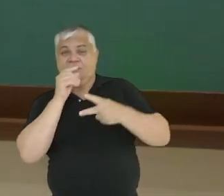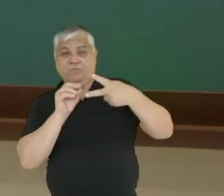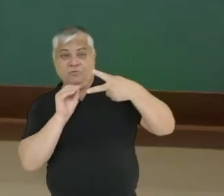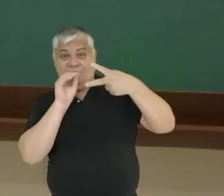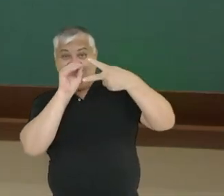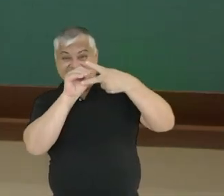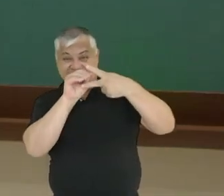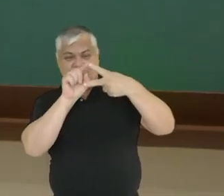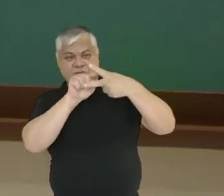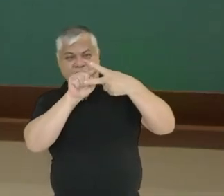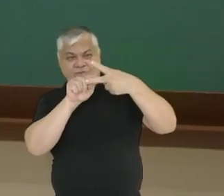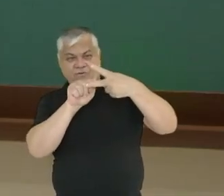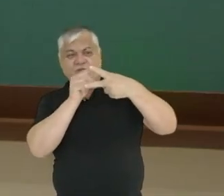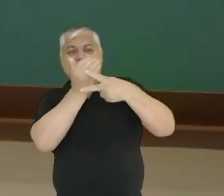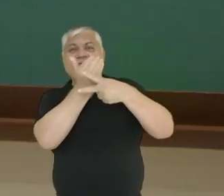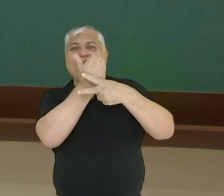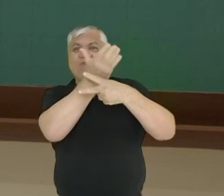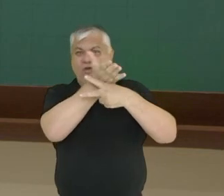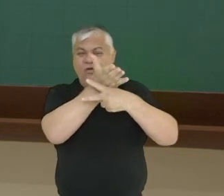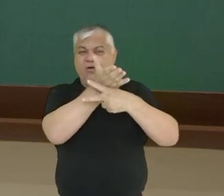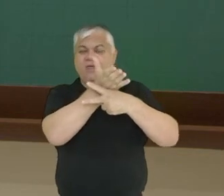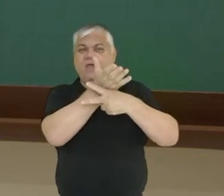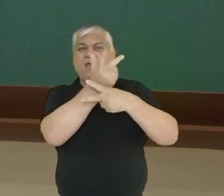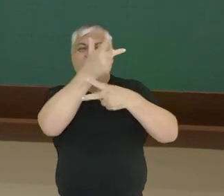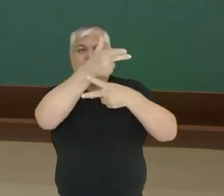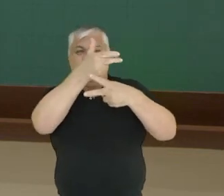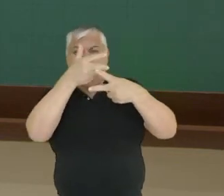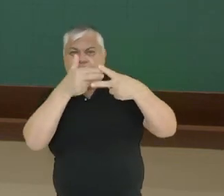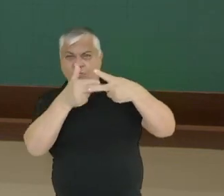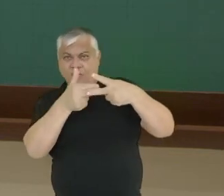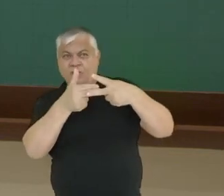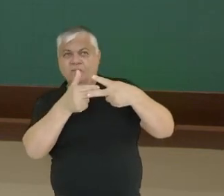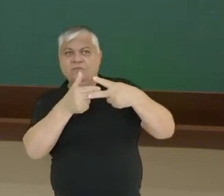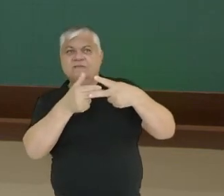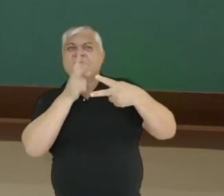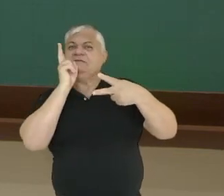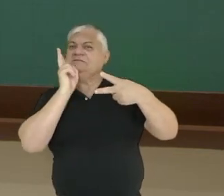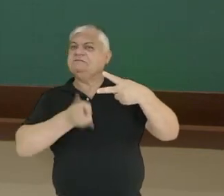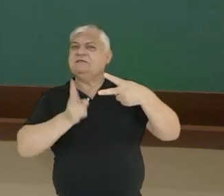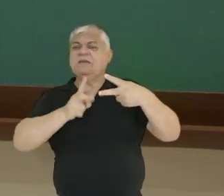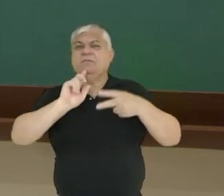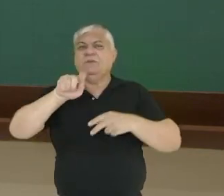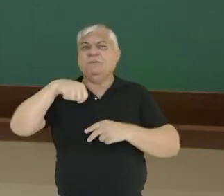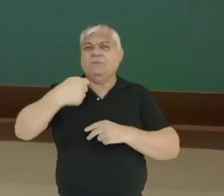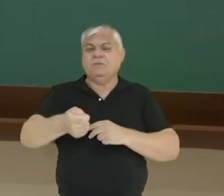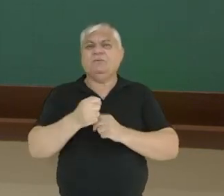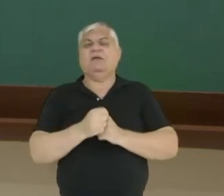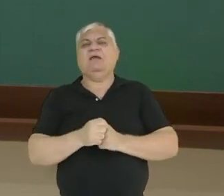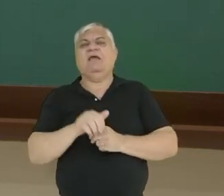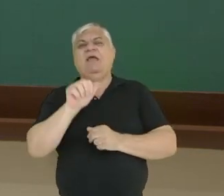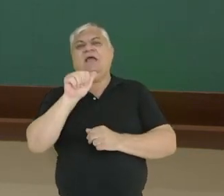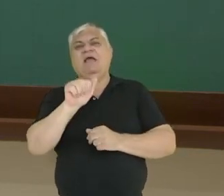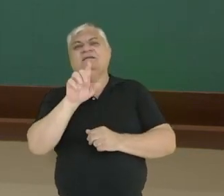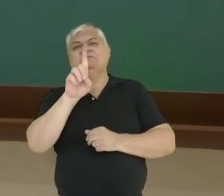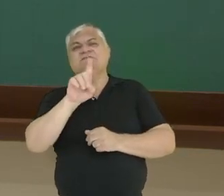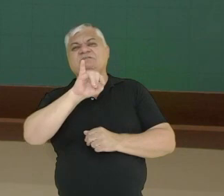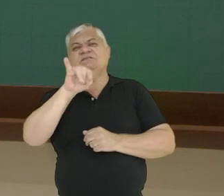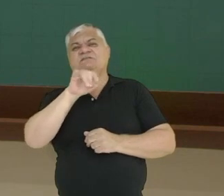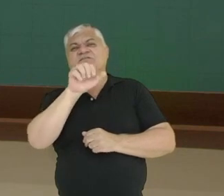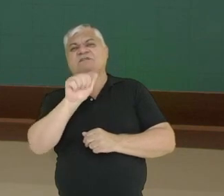interno e seu ângulo externo correspondentes são sempre chamados de adjacentes